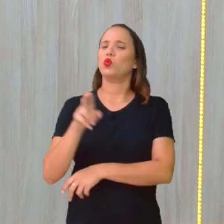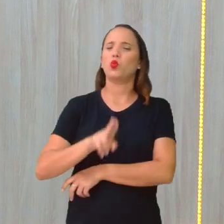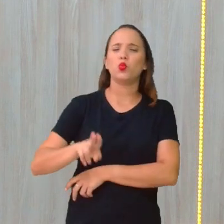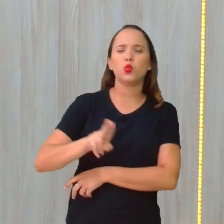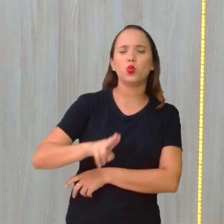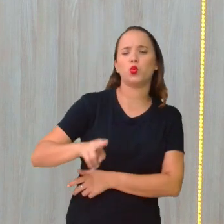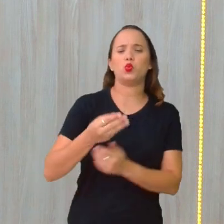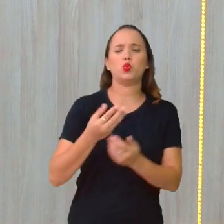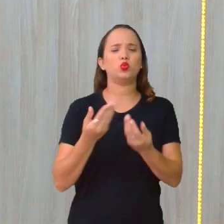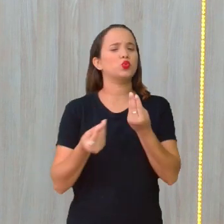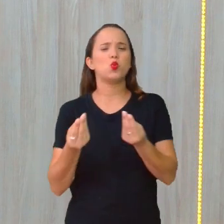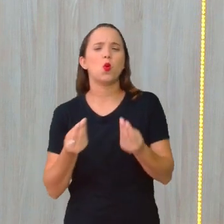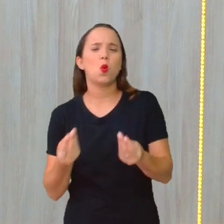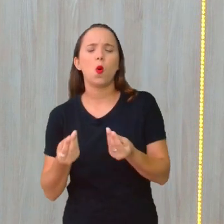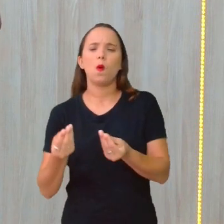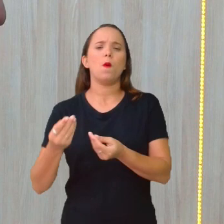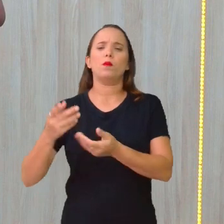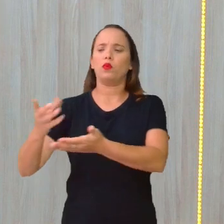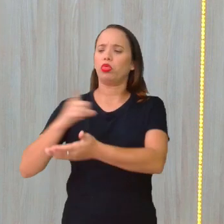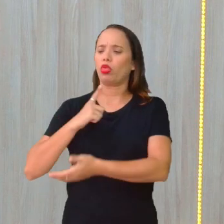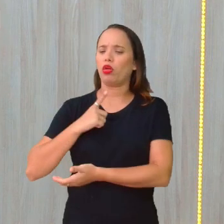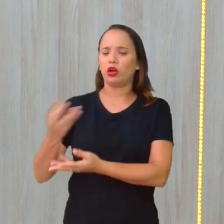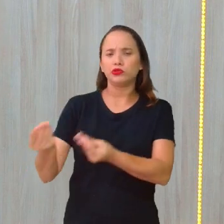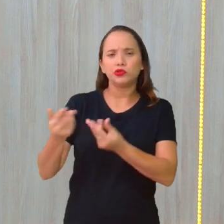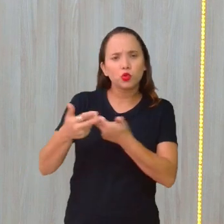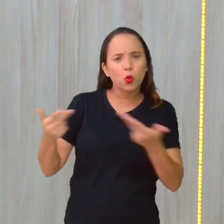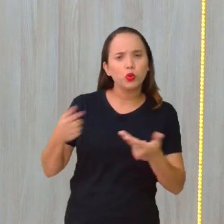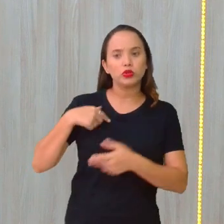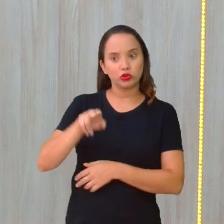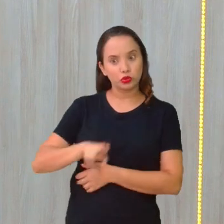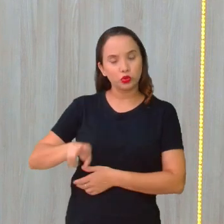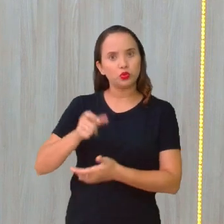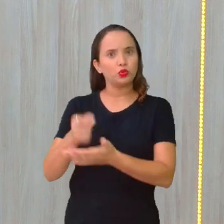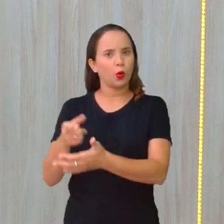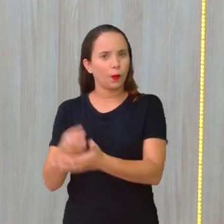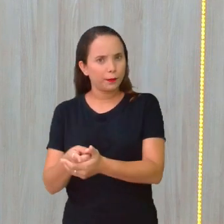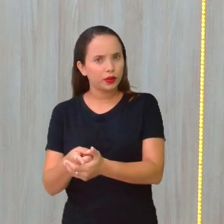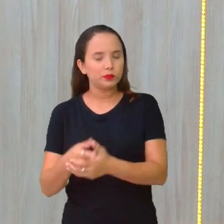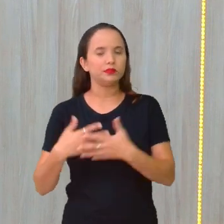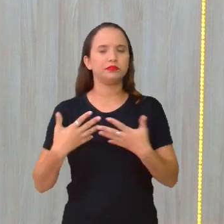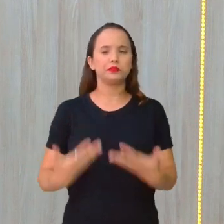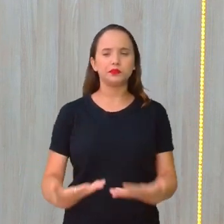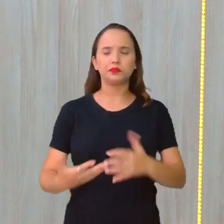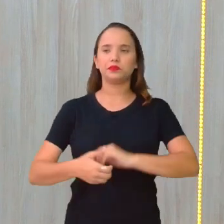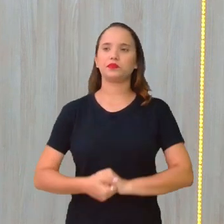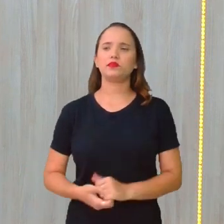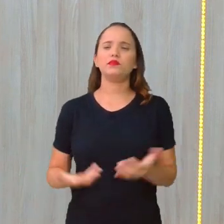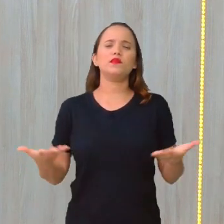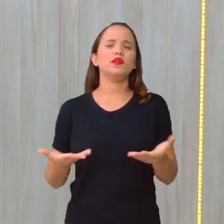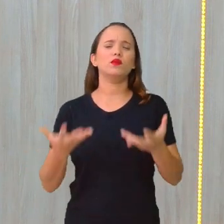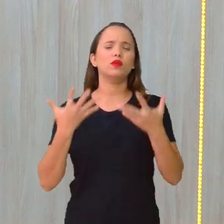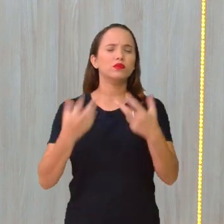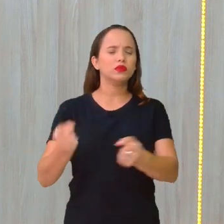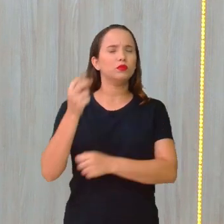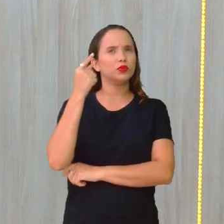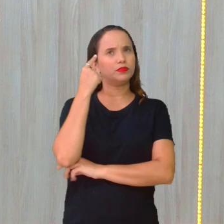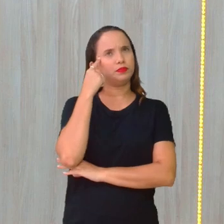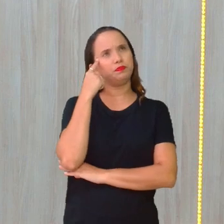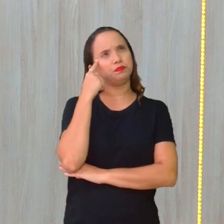gasta, de onde vêm as coisas que a gente consome. E para isso, vamos pensar um